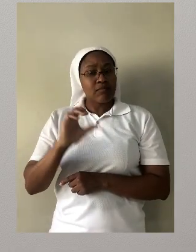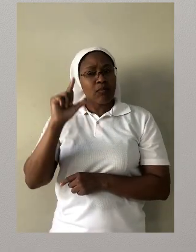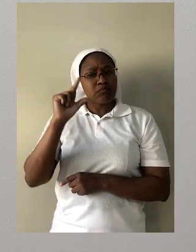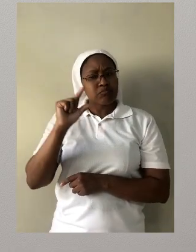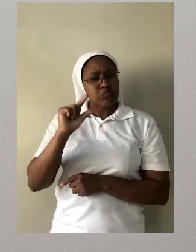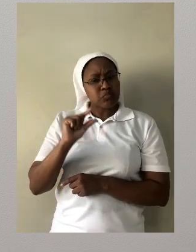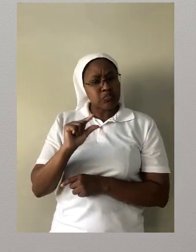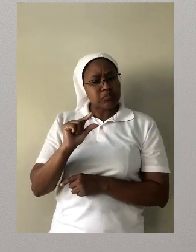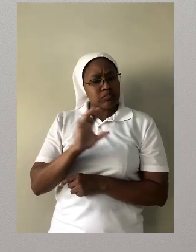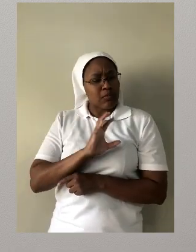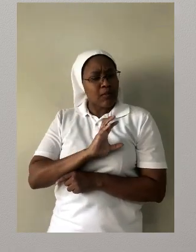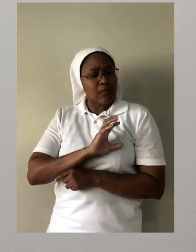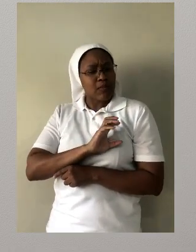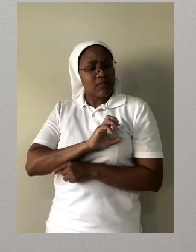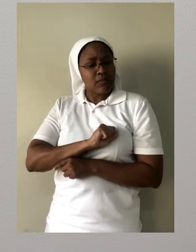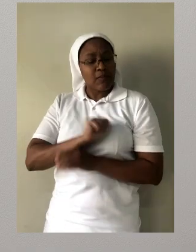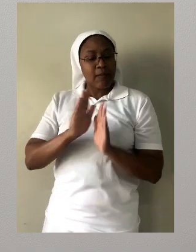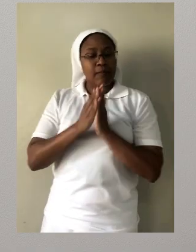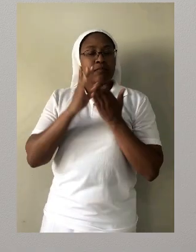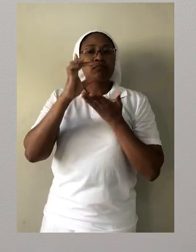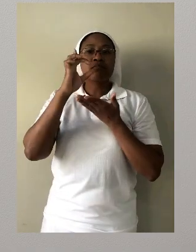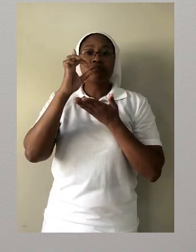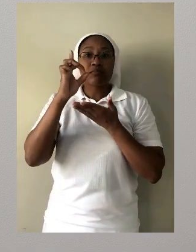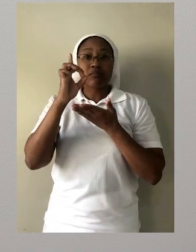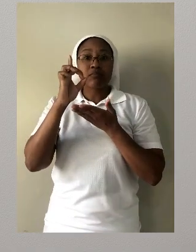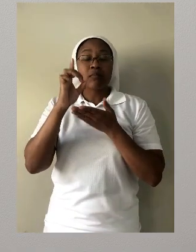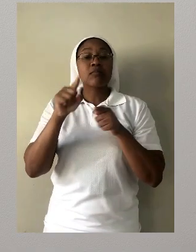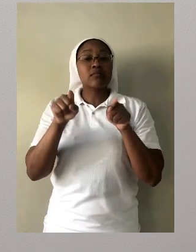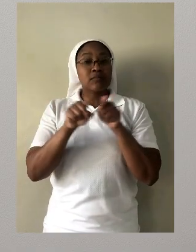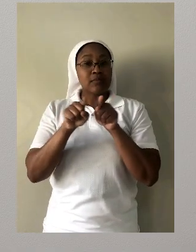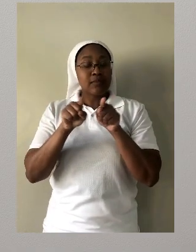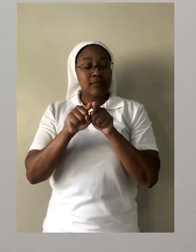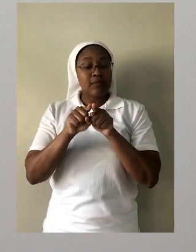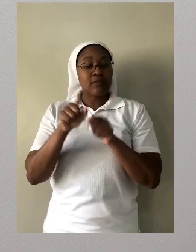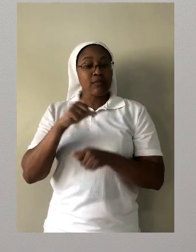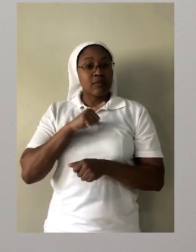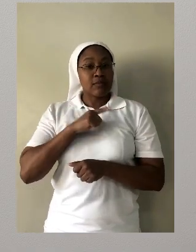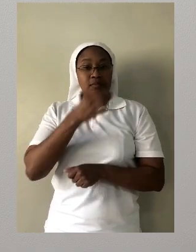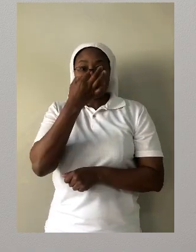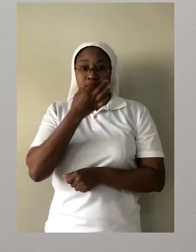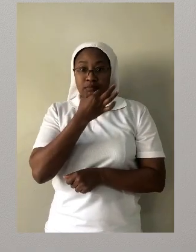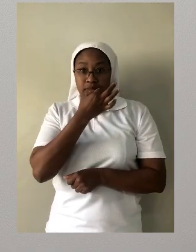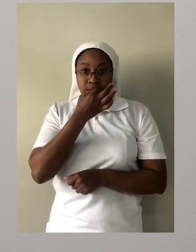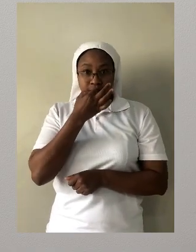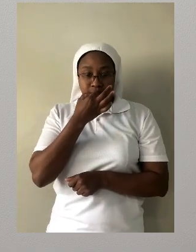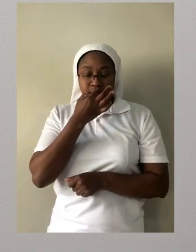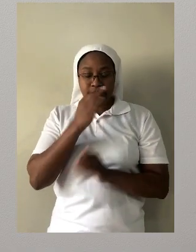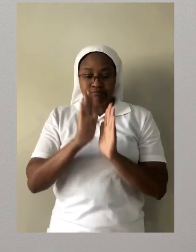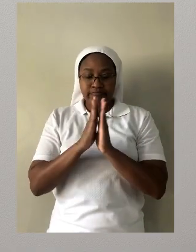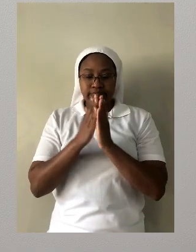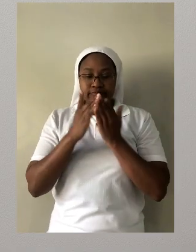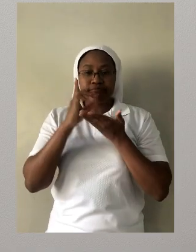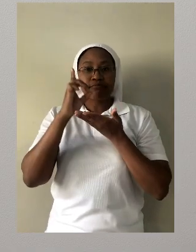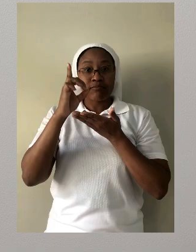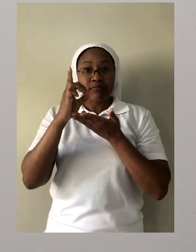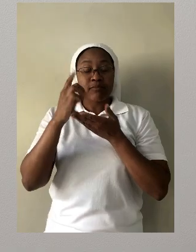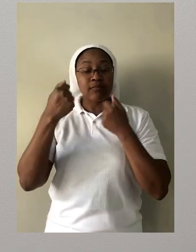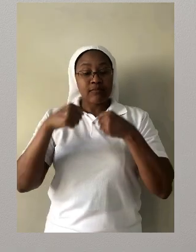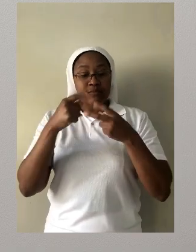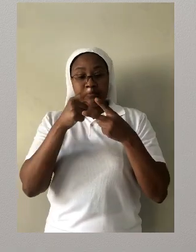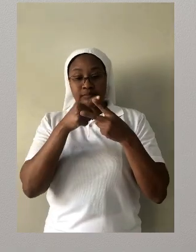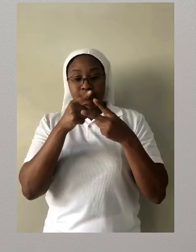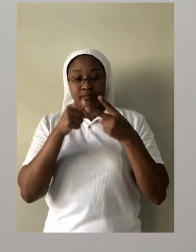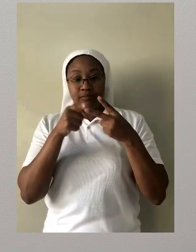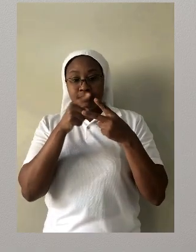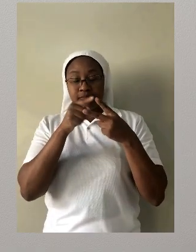temos menos amor pela Sagrada Escritura quanto temos pela Eucaristia, Escritura e Eucaristia? Então temos os